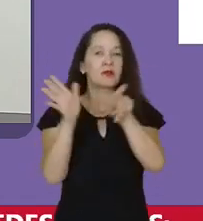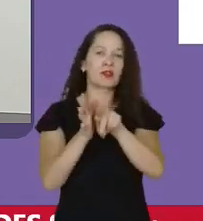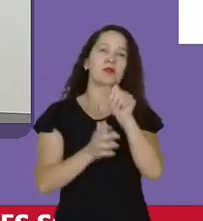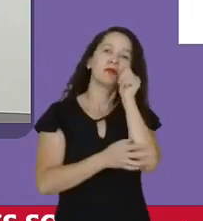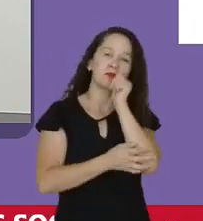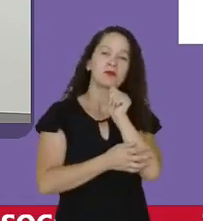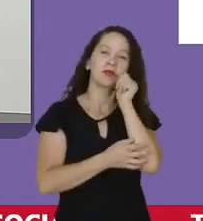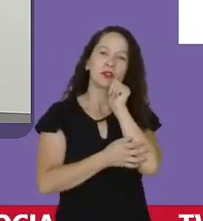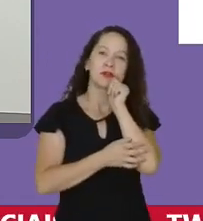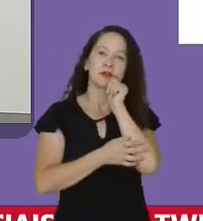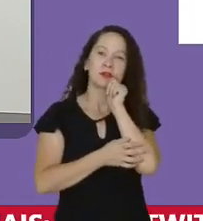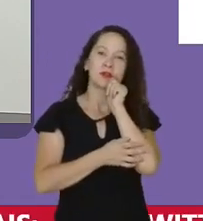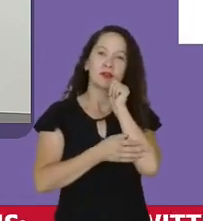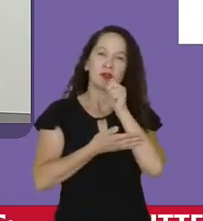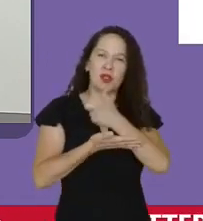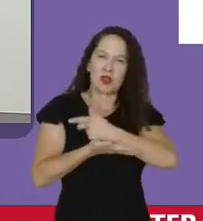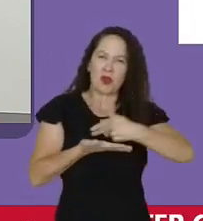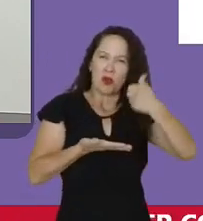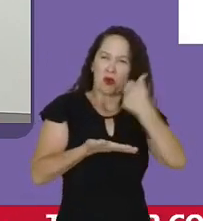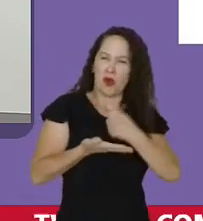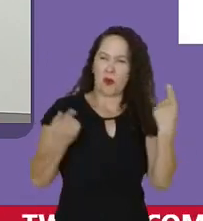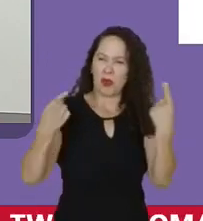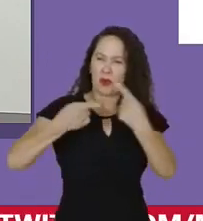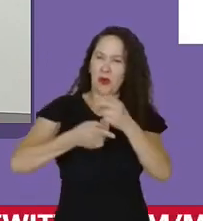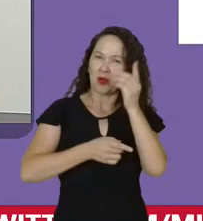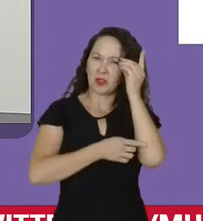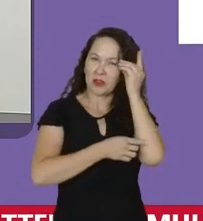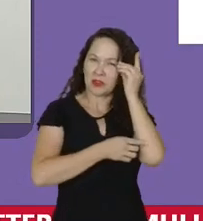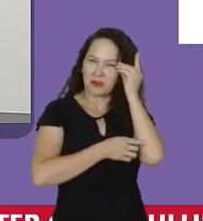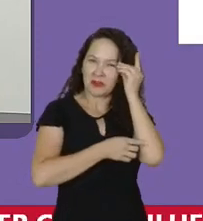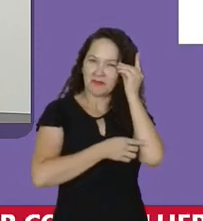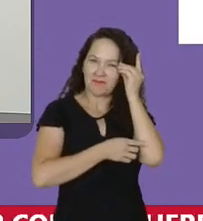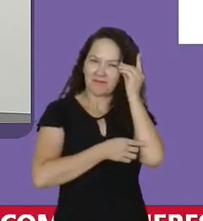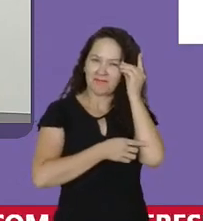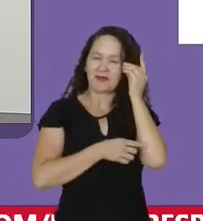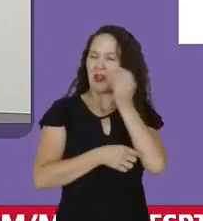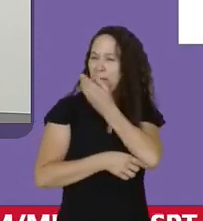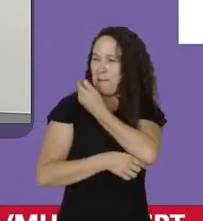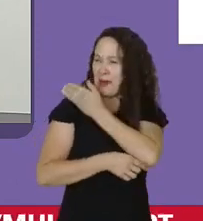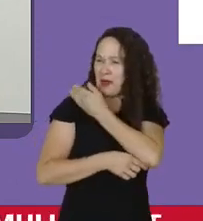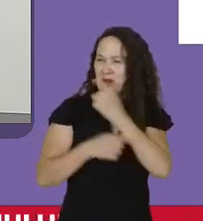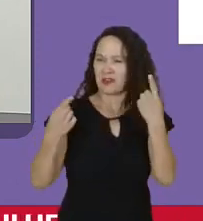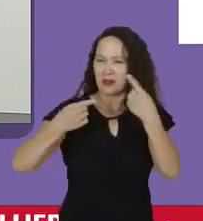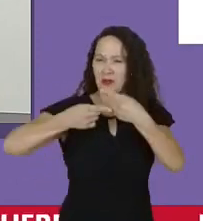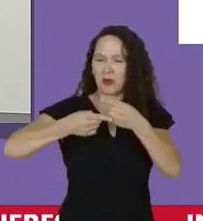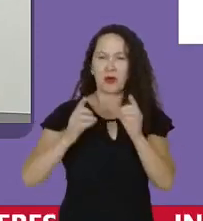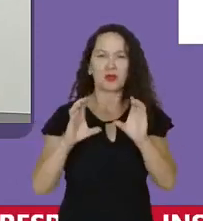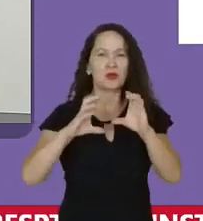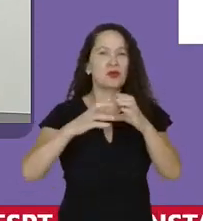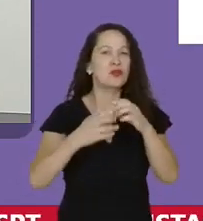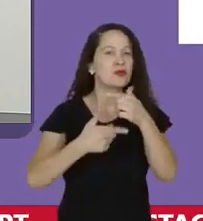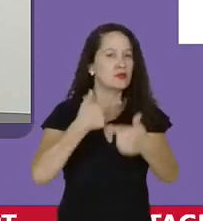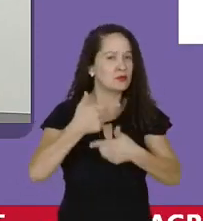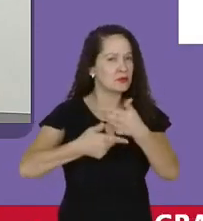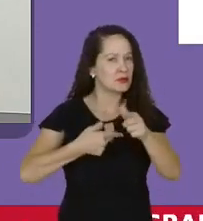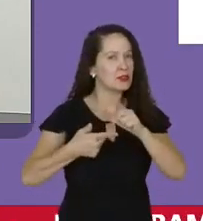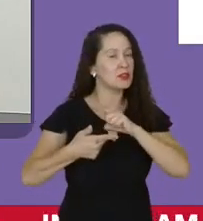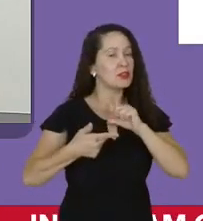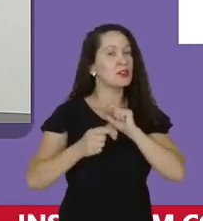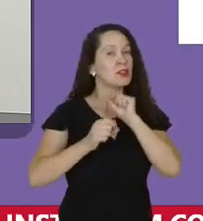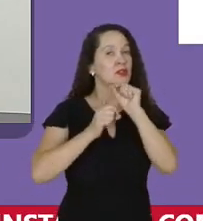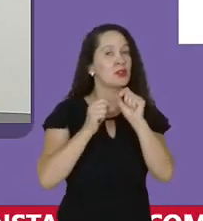mulheres. Desde o golpe misógino, machista, parlamentar, midiático contra a classe trabalhadora, que tinha como